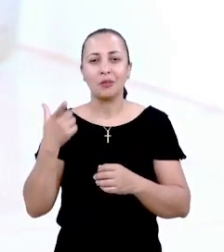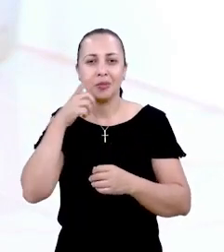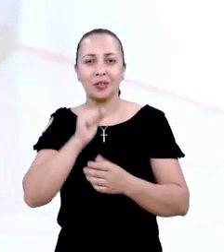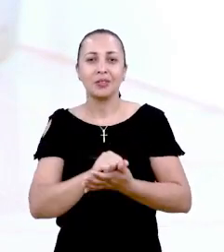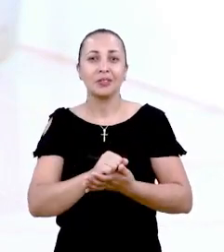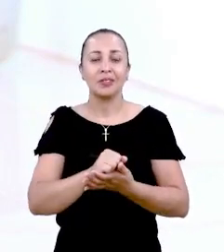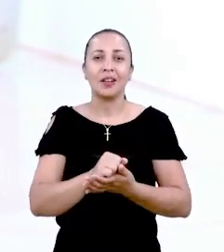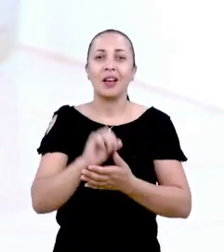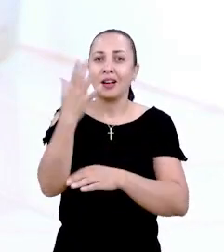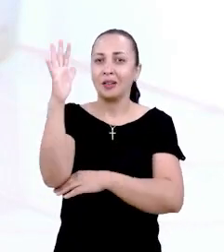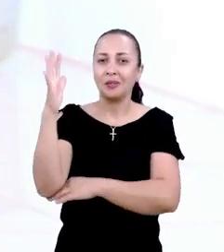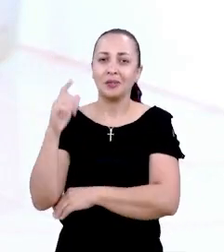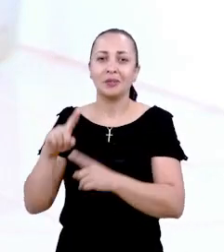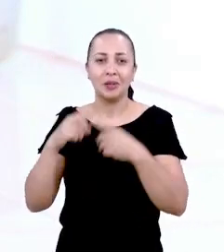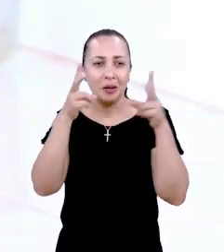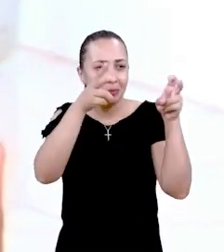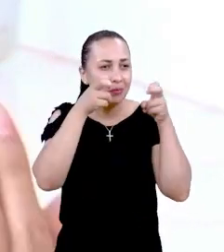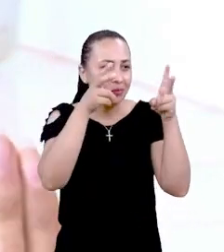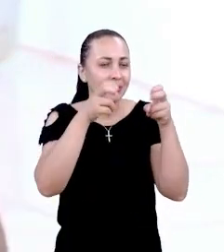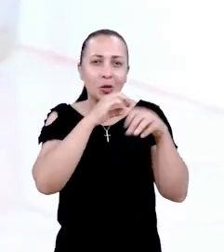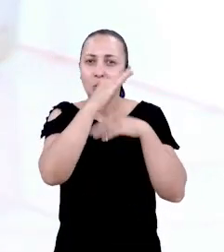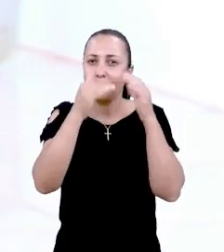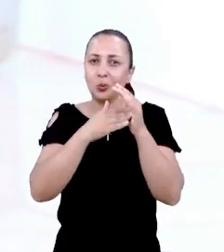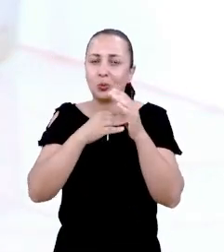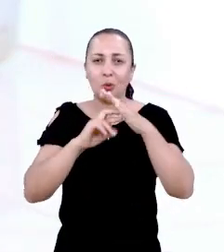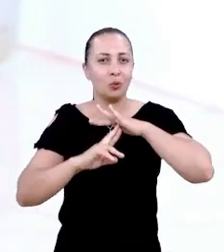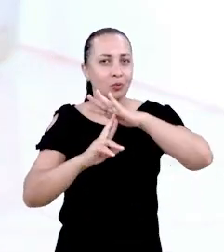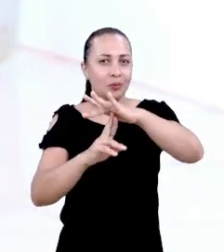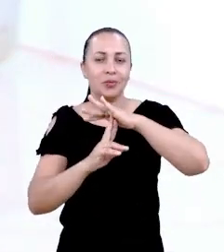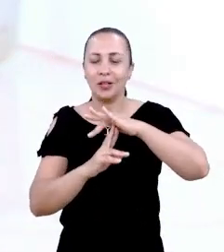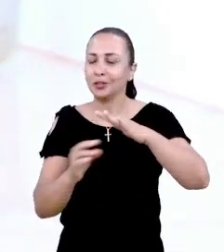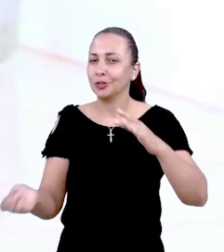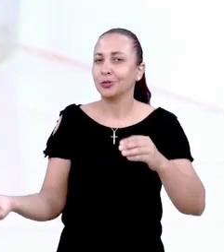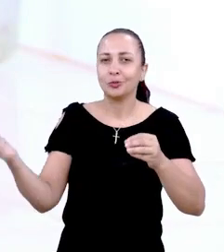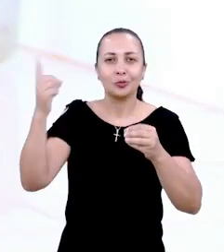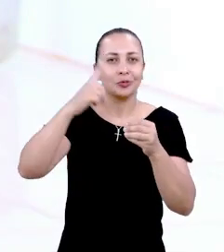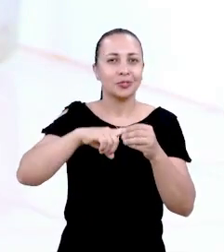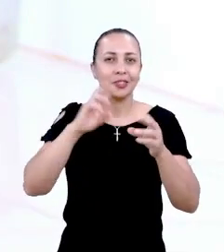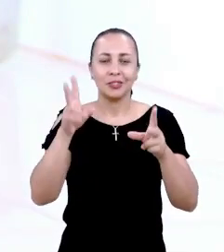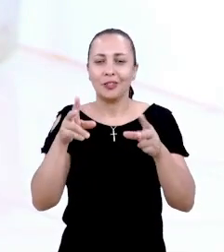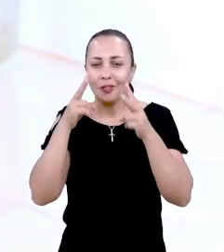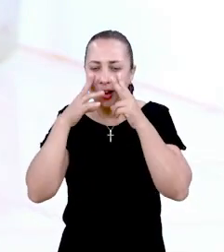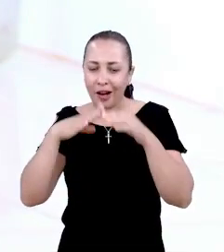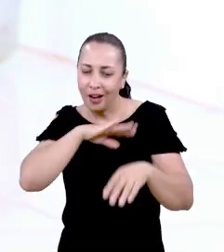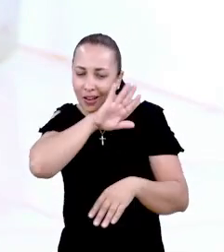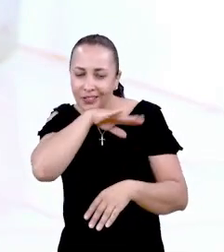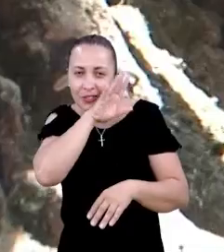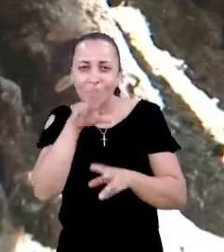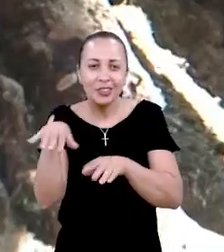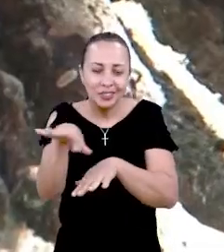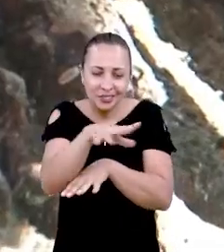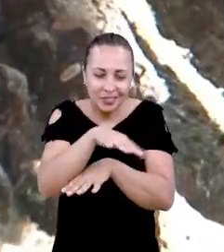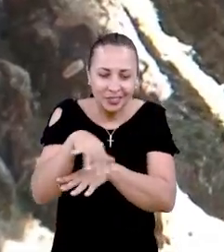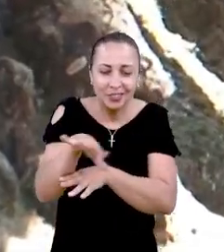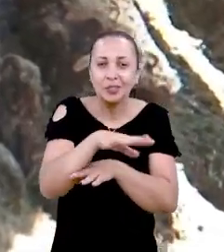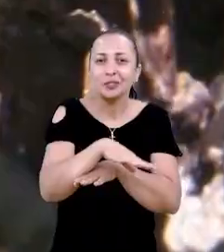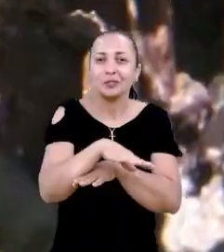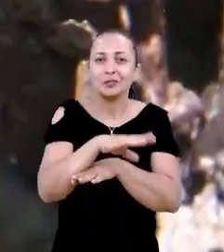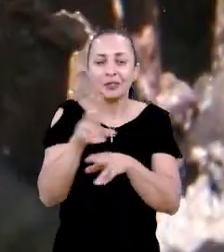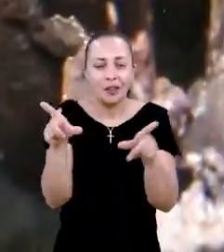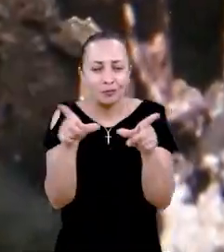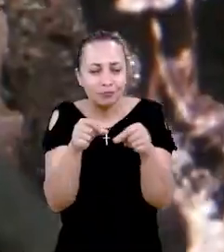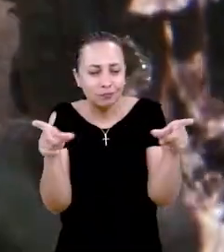as plantas, né? A gente percebe que todo o ambiente está voltando. A gente vê já animaizinhos, a gente já vê a questão